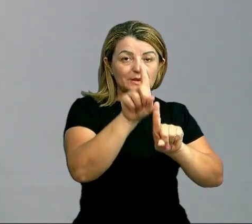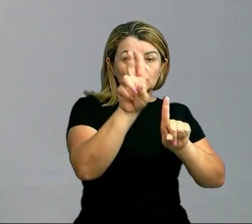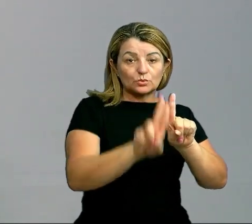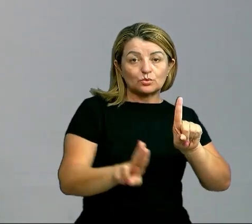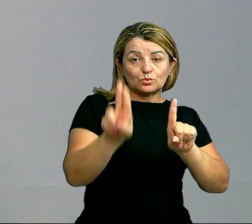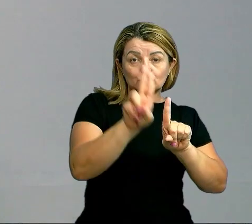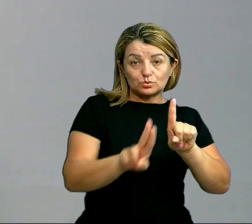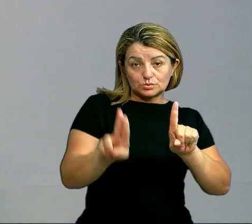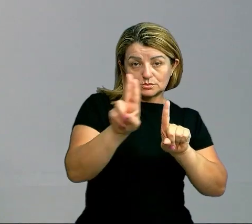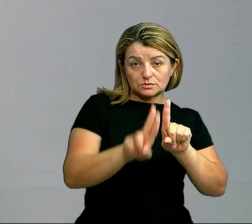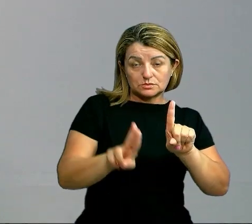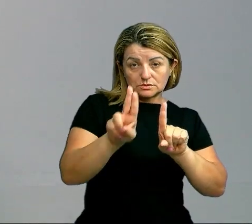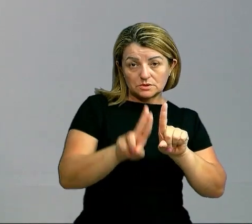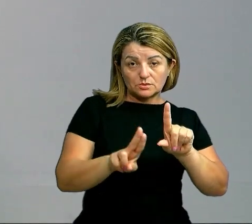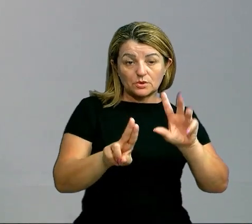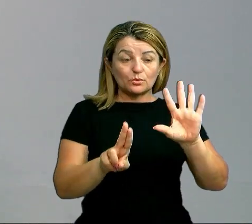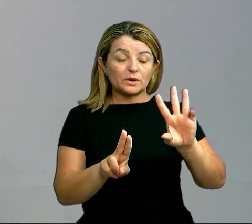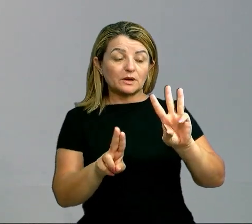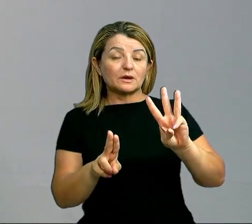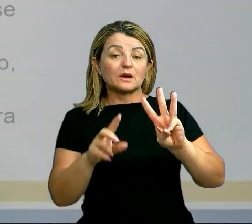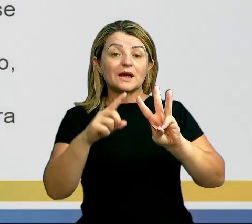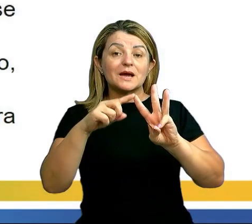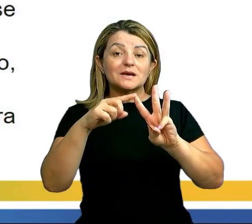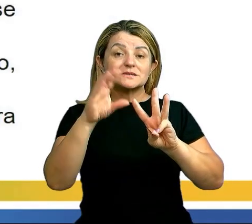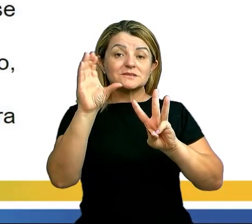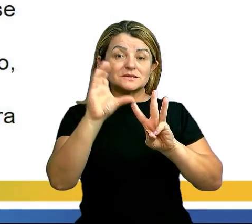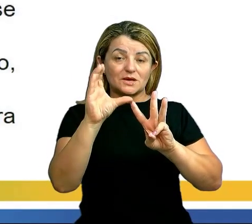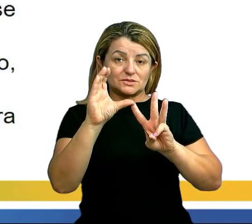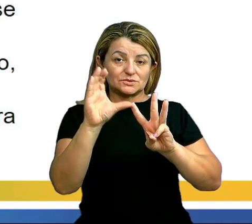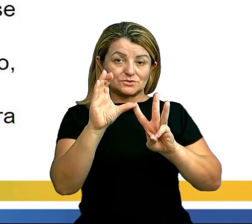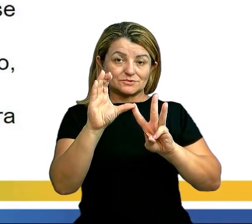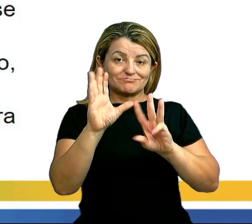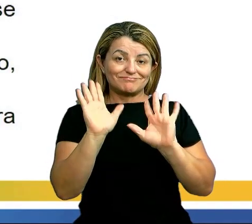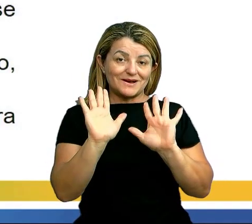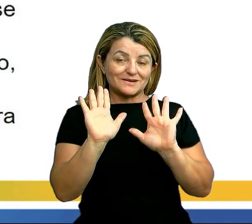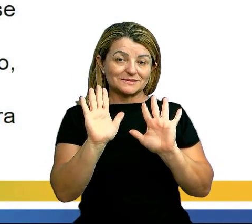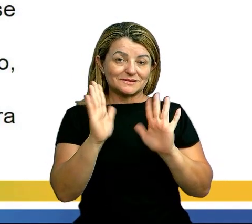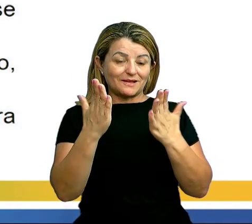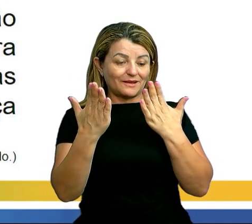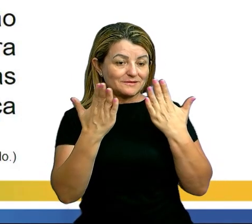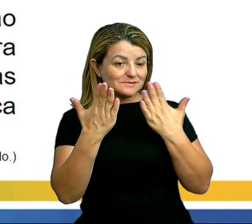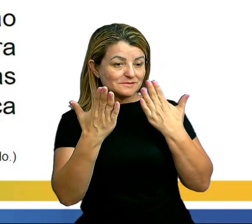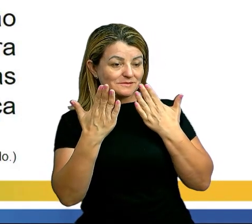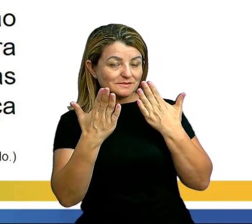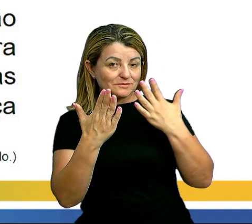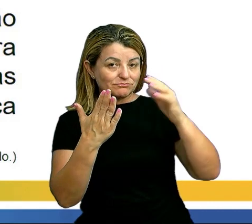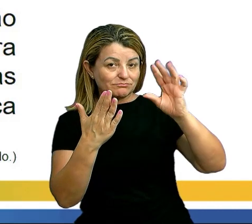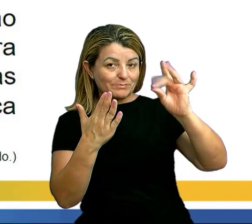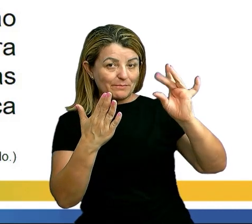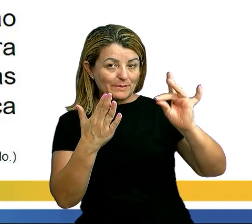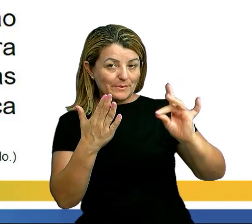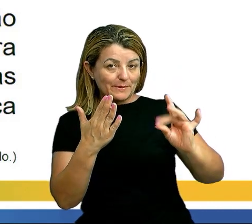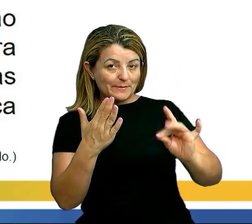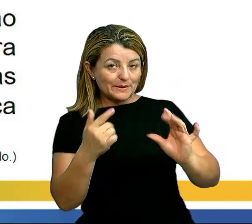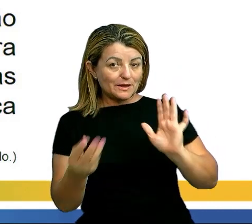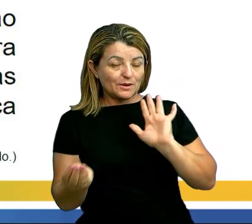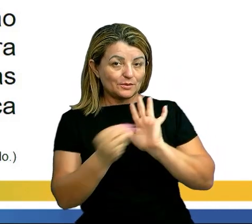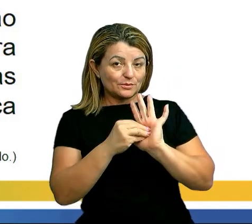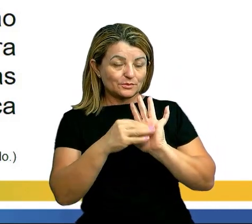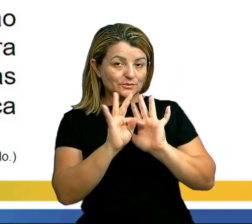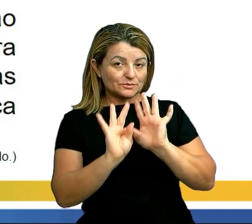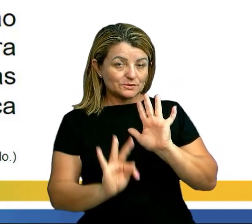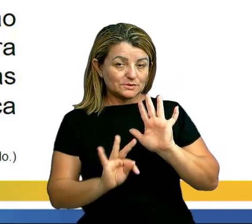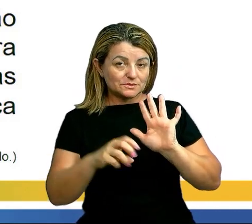seria a temperatura de graus Celsius. Porém, analisando a alternativa, a gente observa que no texto ele menciona que